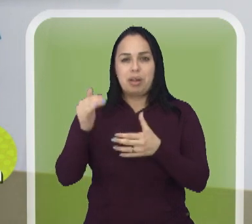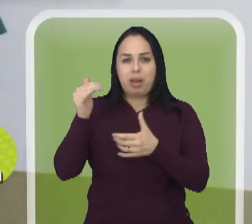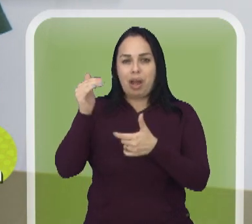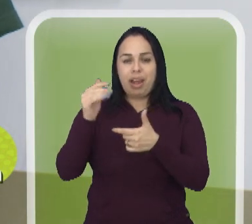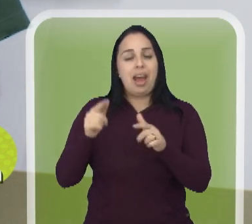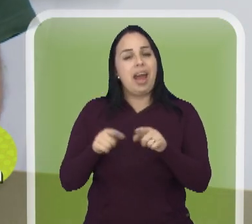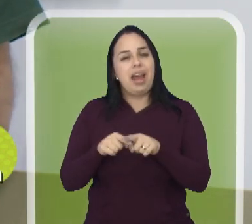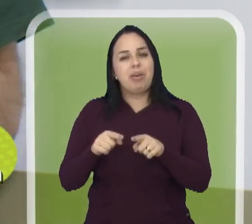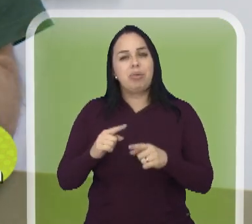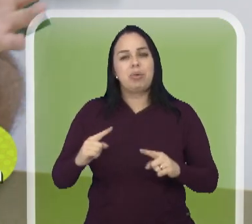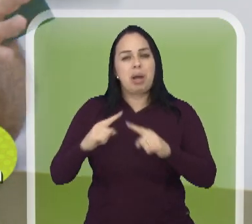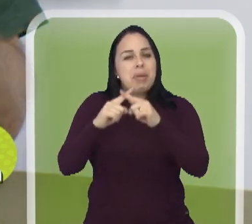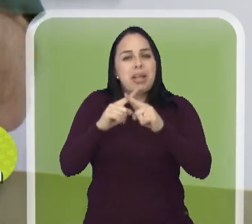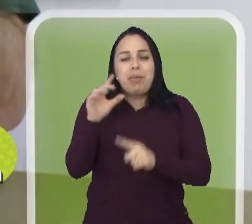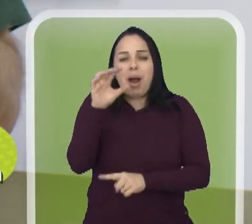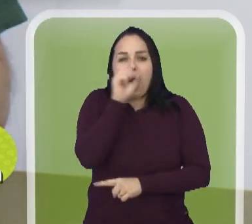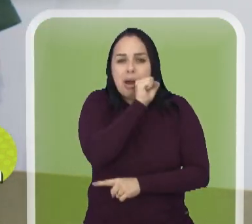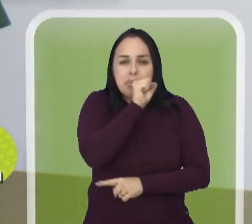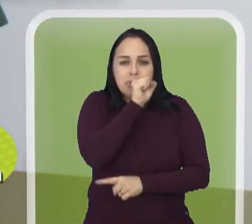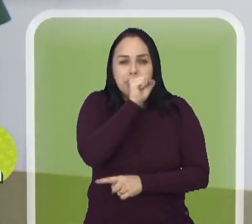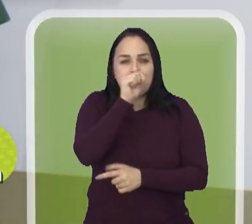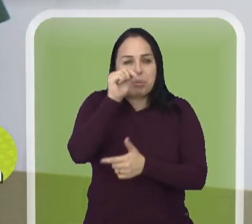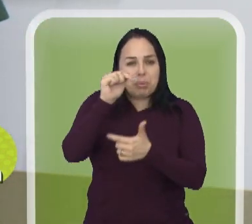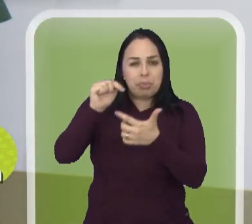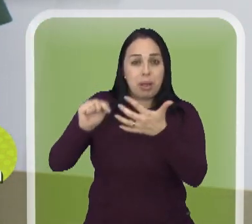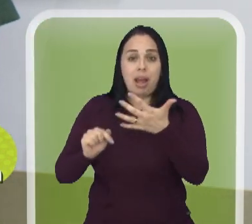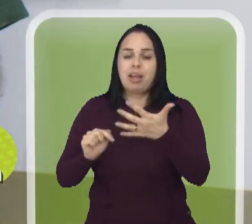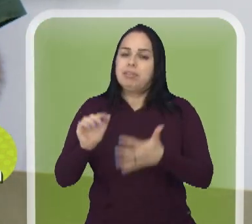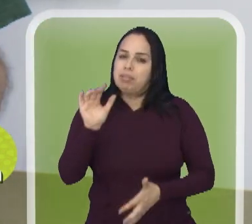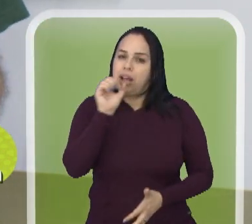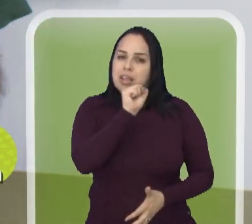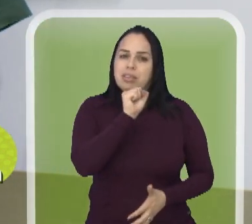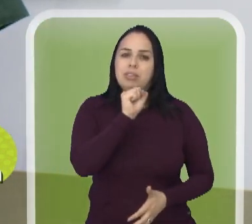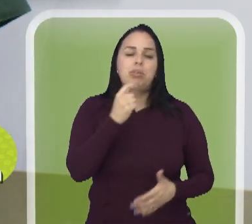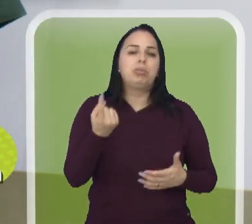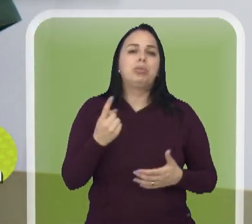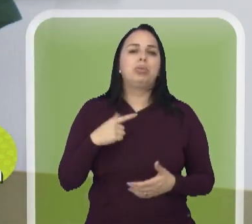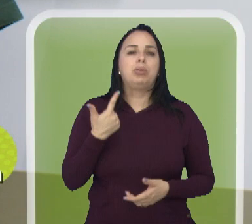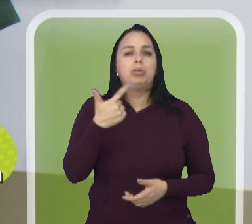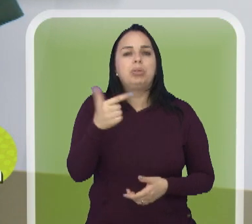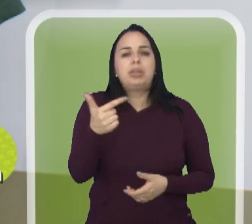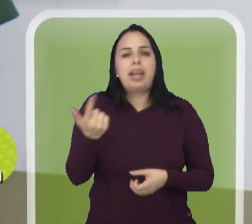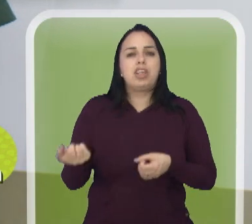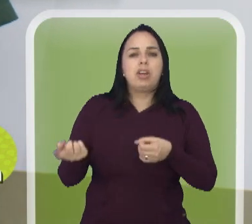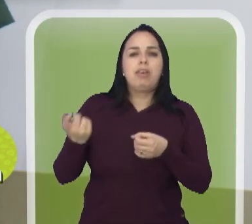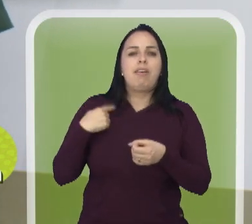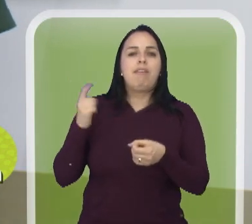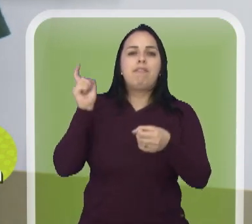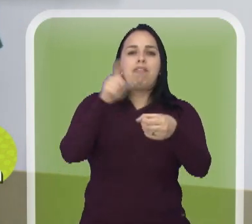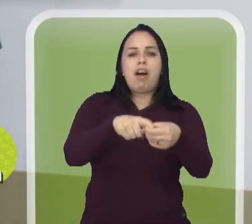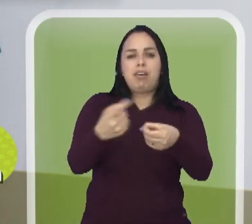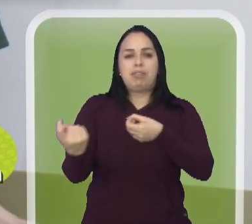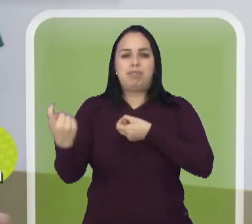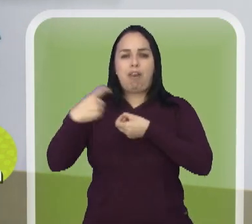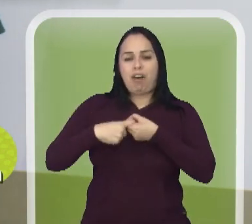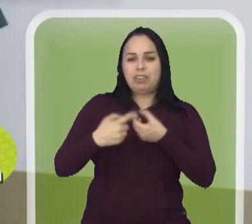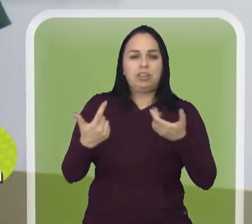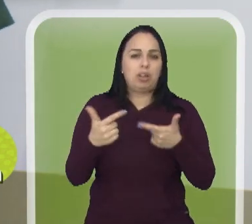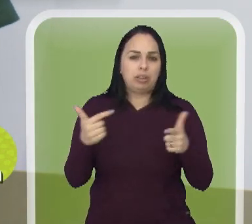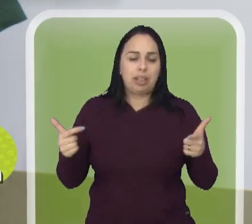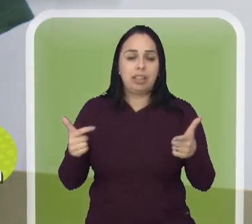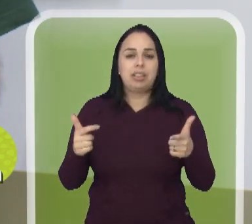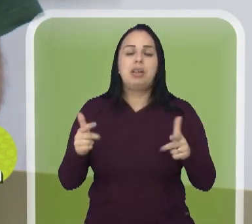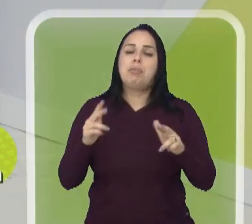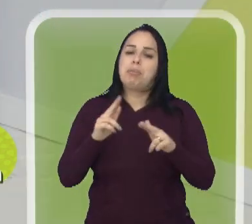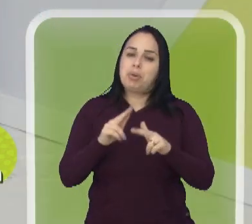curto, né? Quase nem tiro tem, né? Tão curto que é. Então não tem nem retorno, então cada ponto conquistado ou cada ponto perdido vai